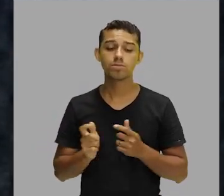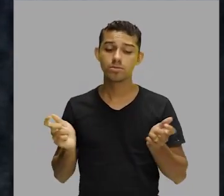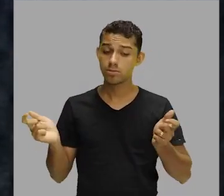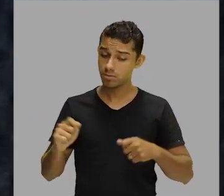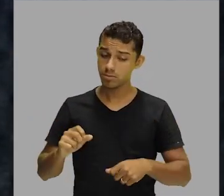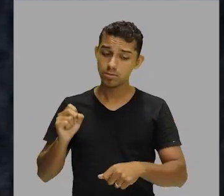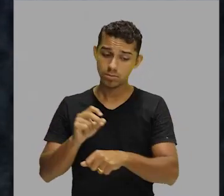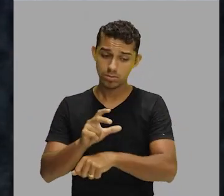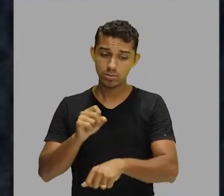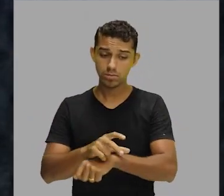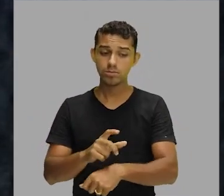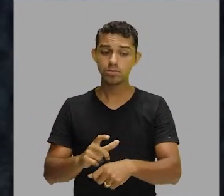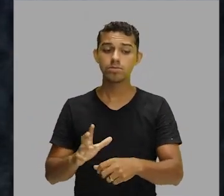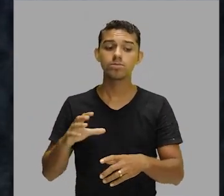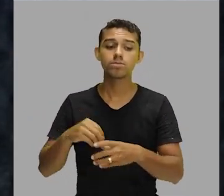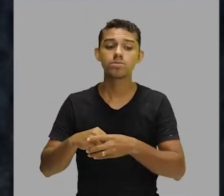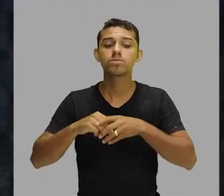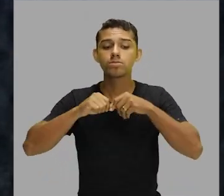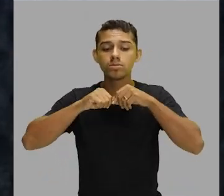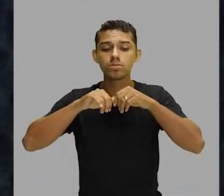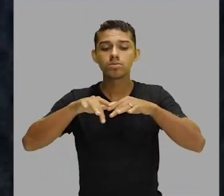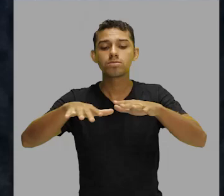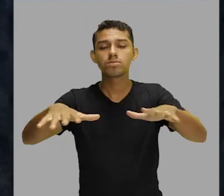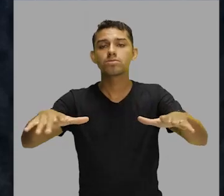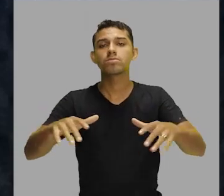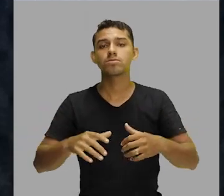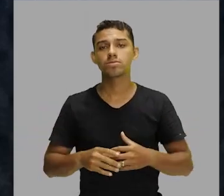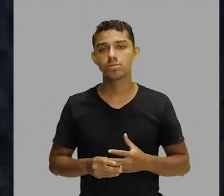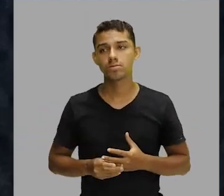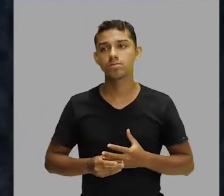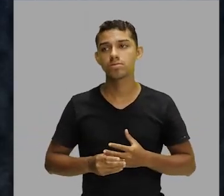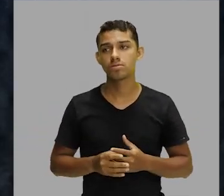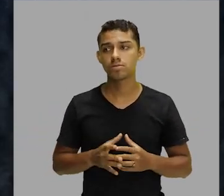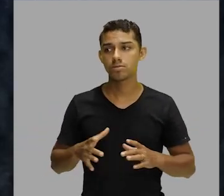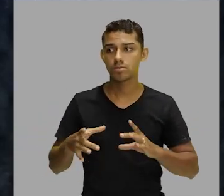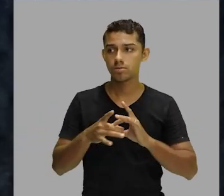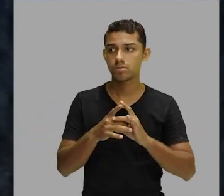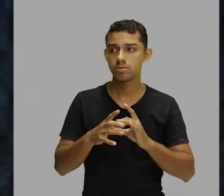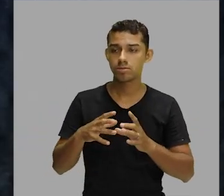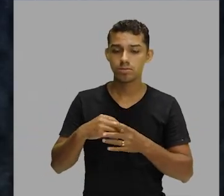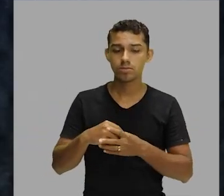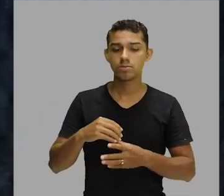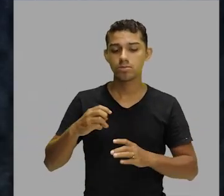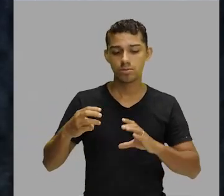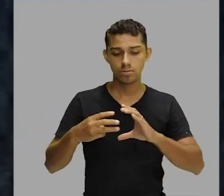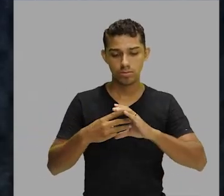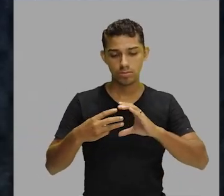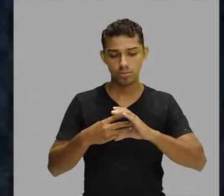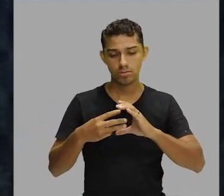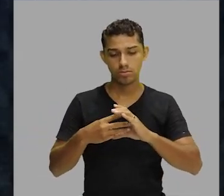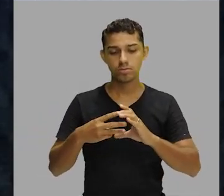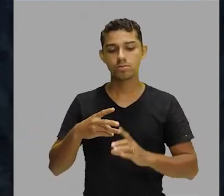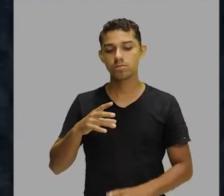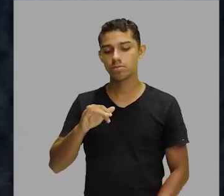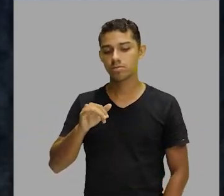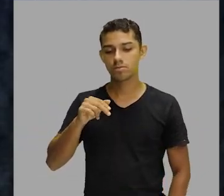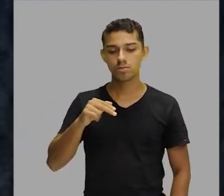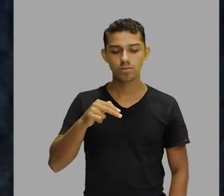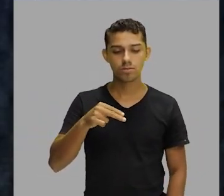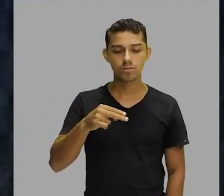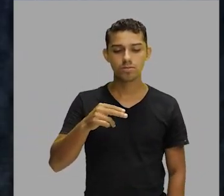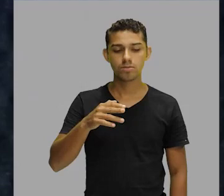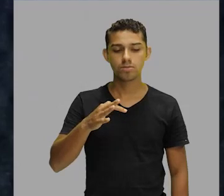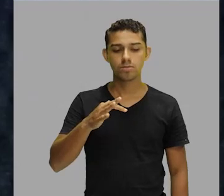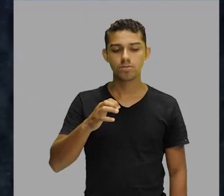que as proteínas do vírus se formem no interior da célula, quando ele estiver infectando. Então,